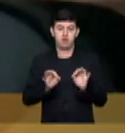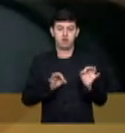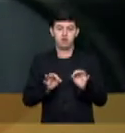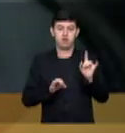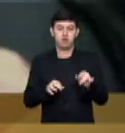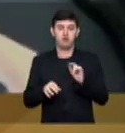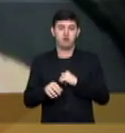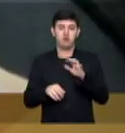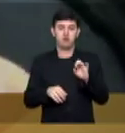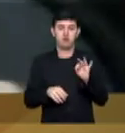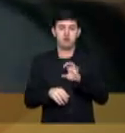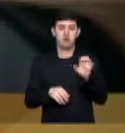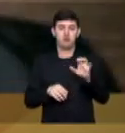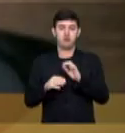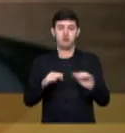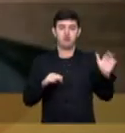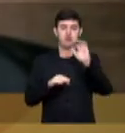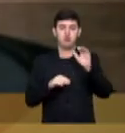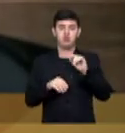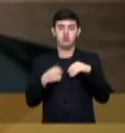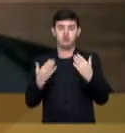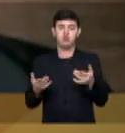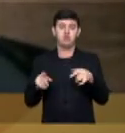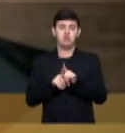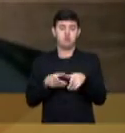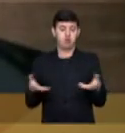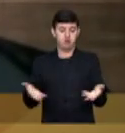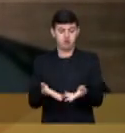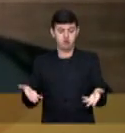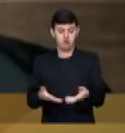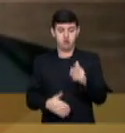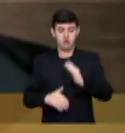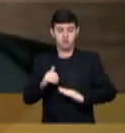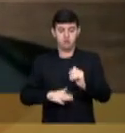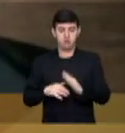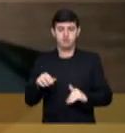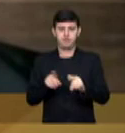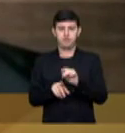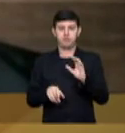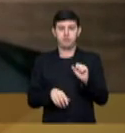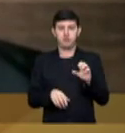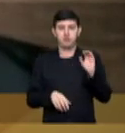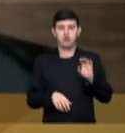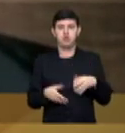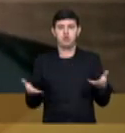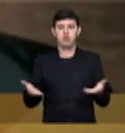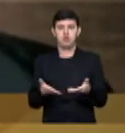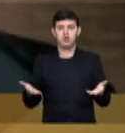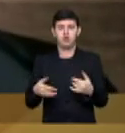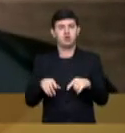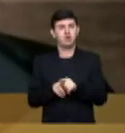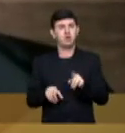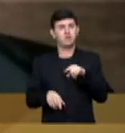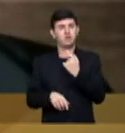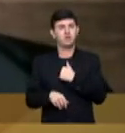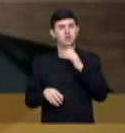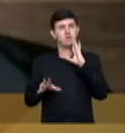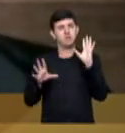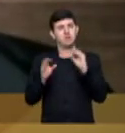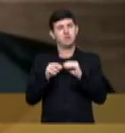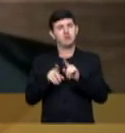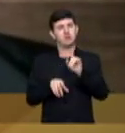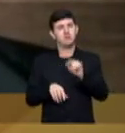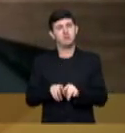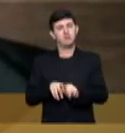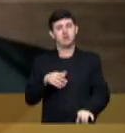maior. Embora seja diretamente aplicável ao caso em tela, a nitidez legislativa,